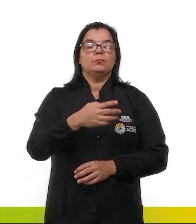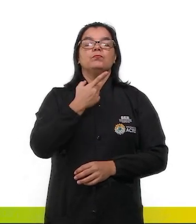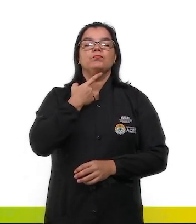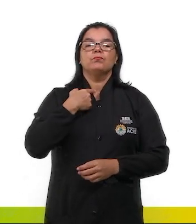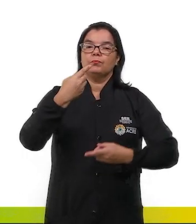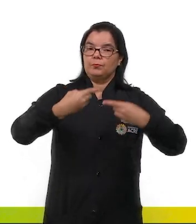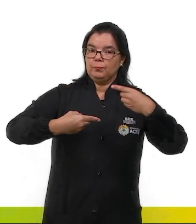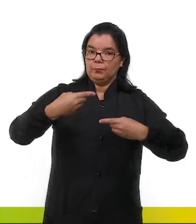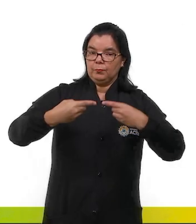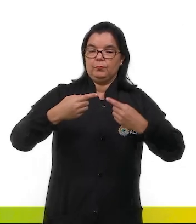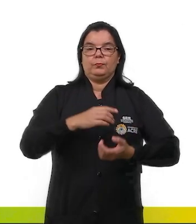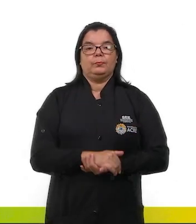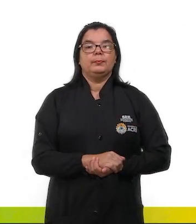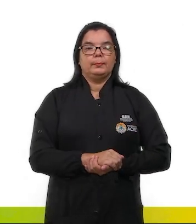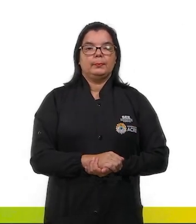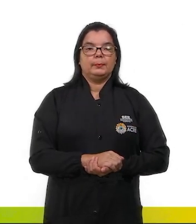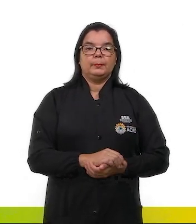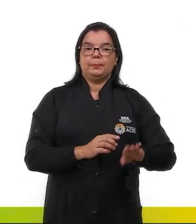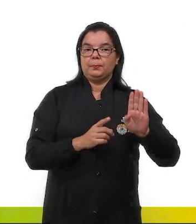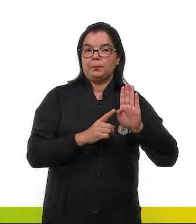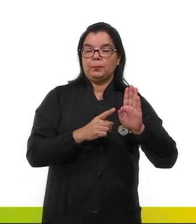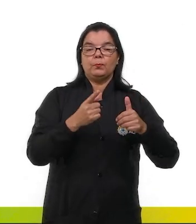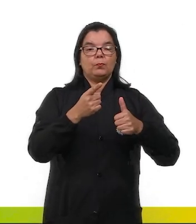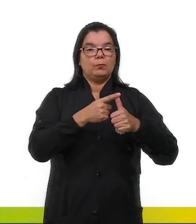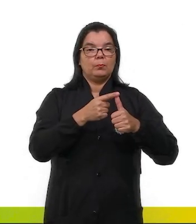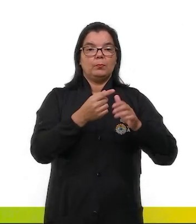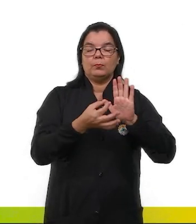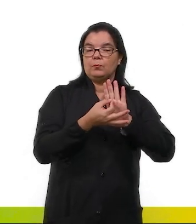por interesse político. Letra B.